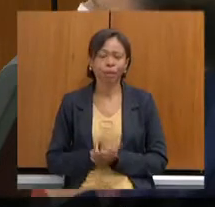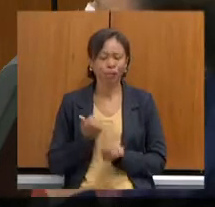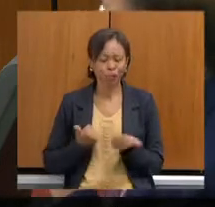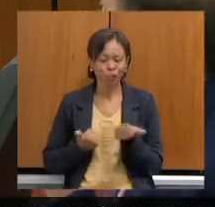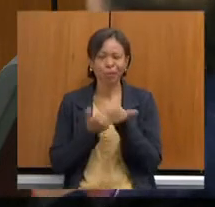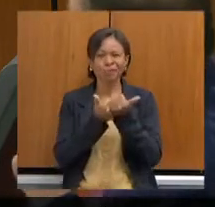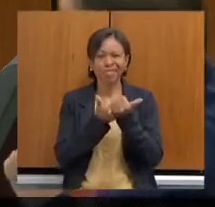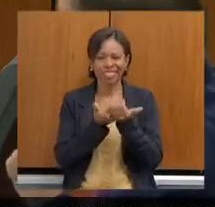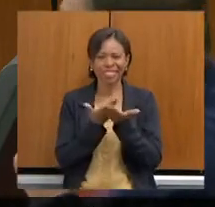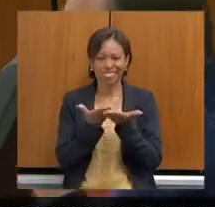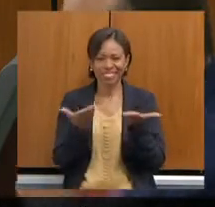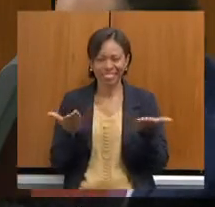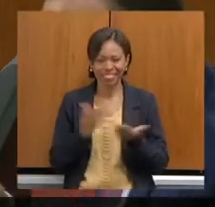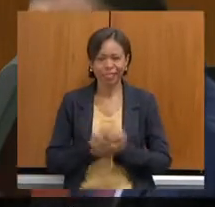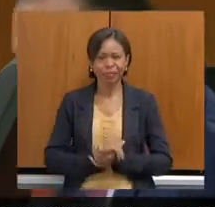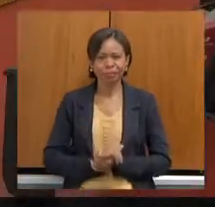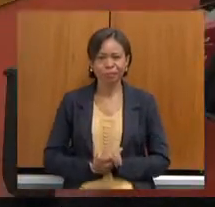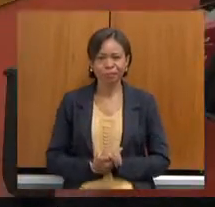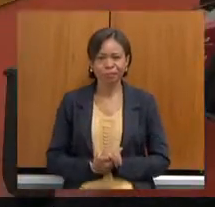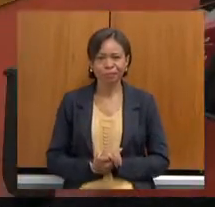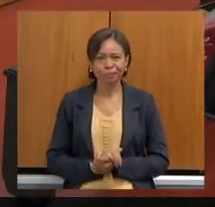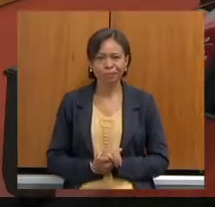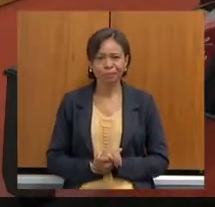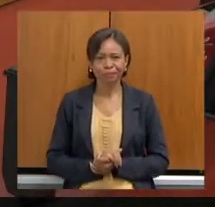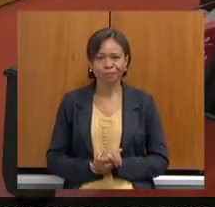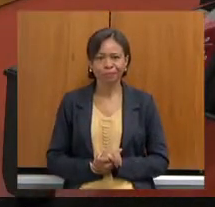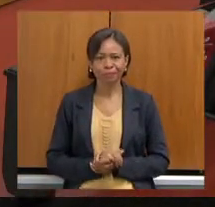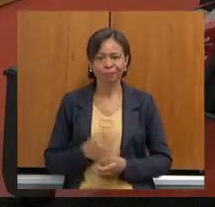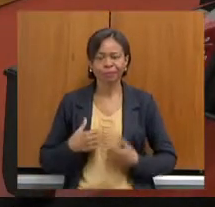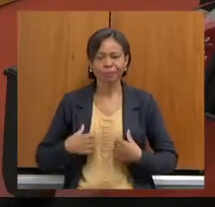apoiando e situação muito obrigado que tu tá